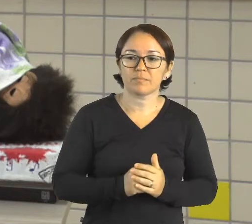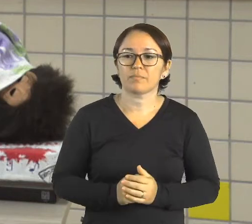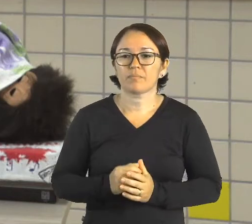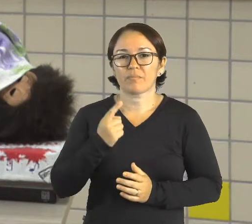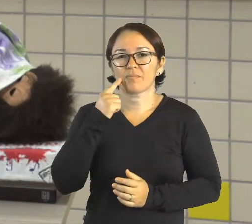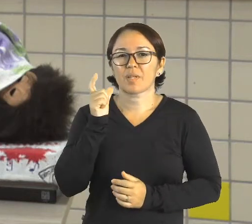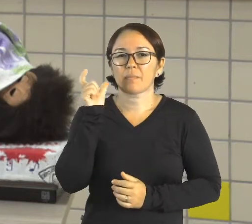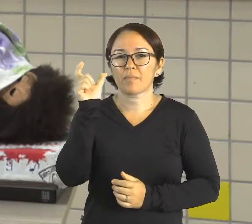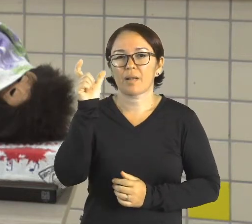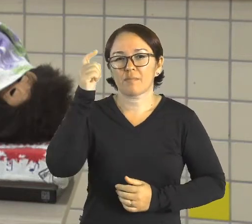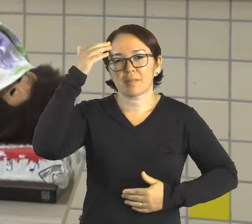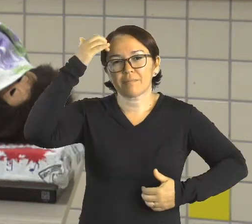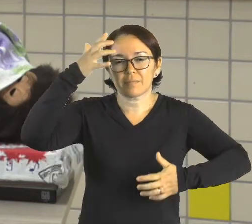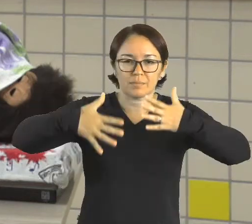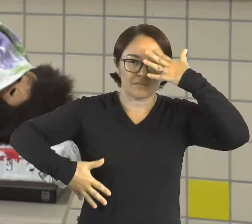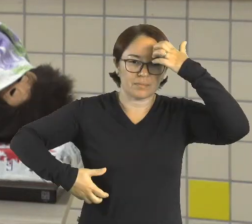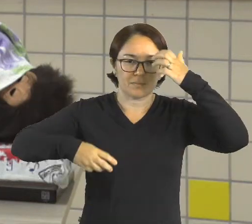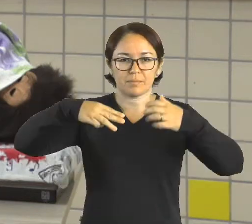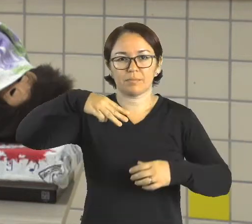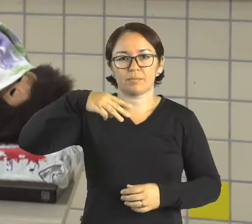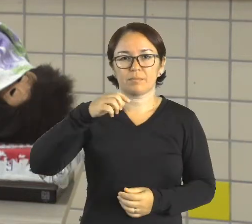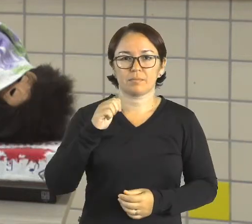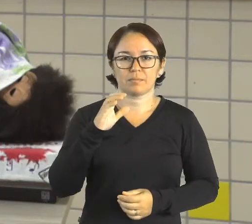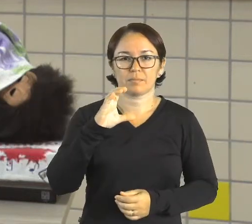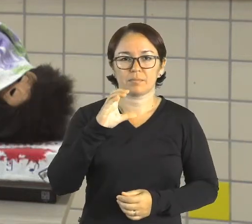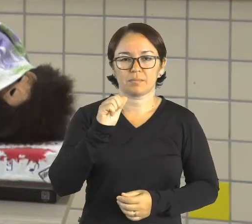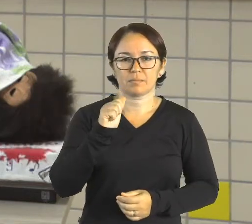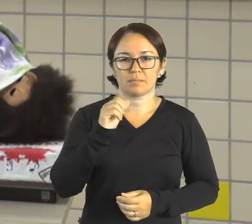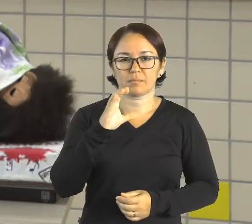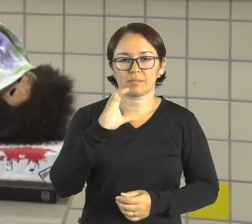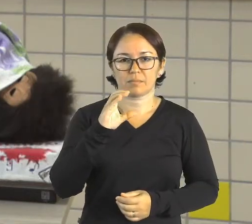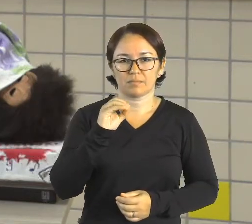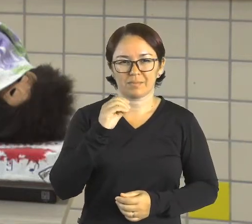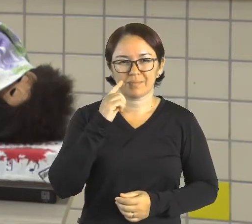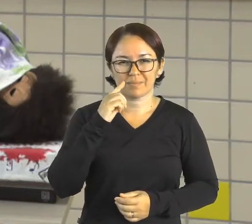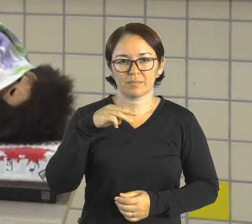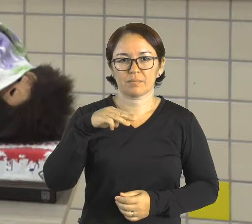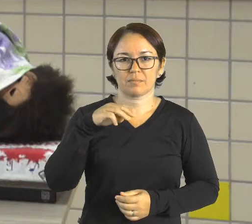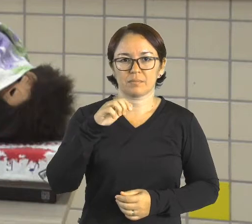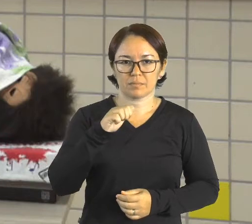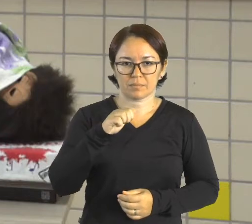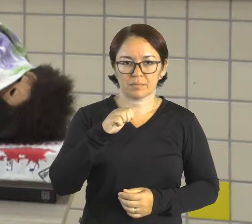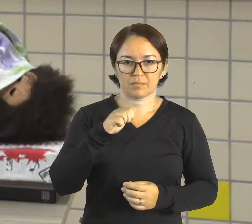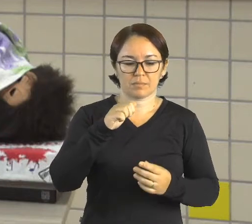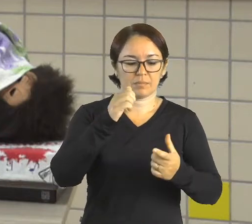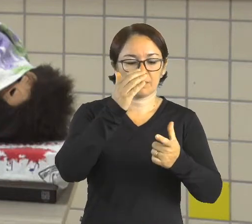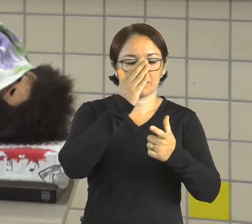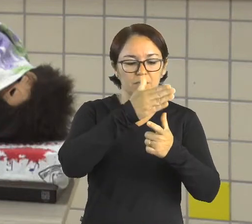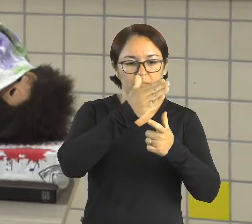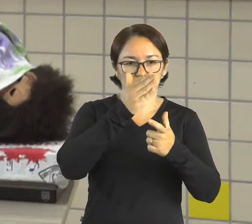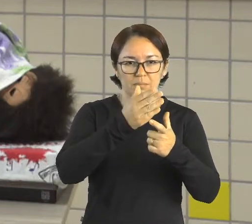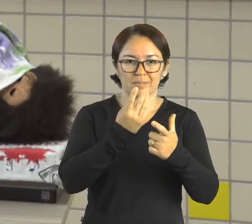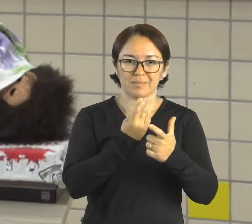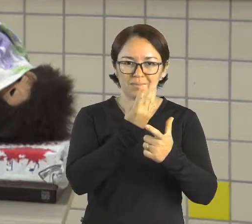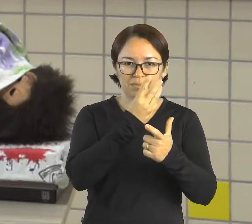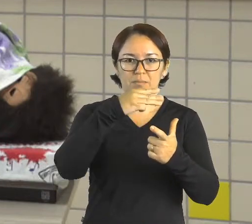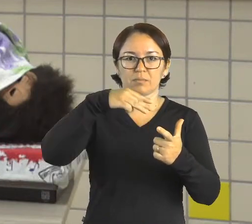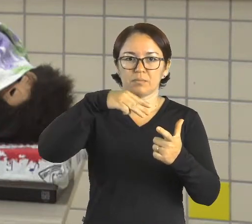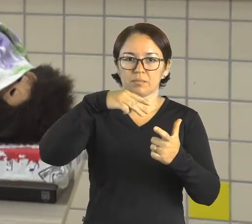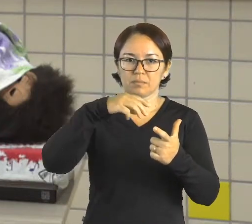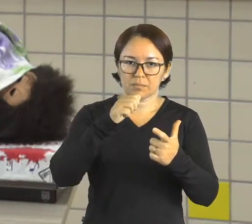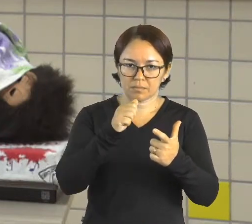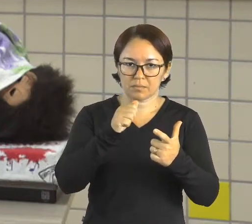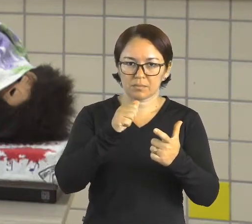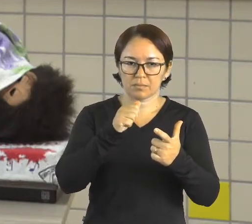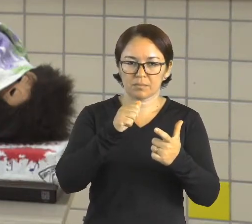palavra macaco? Ó, primeiro nós vamos falar quantas sílabas? Macaco. Prestar atenção? Porque